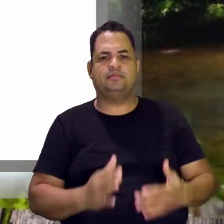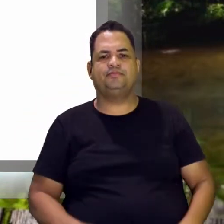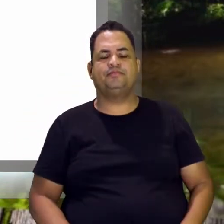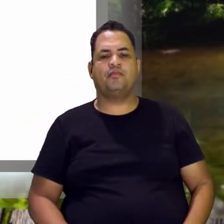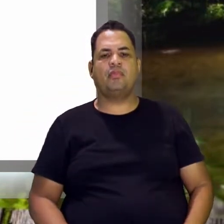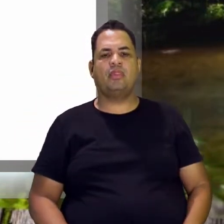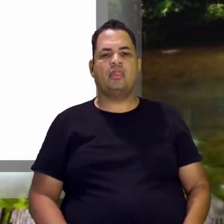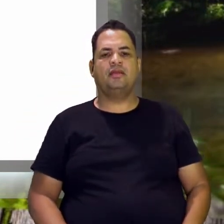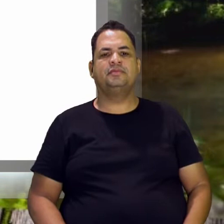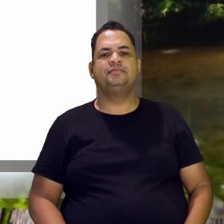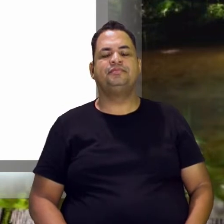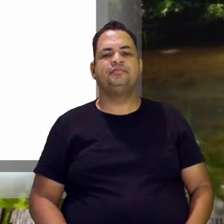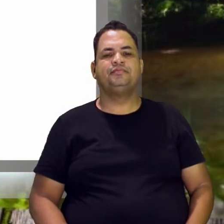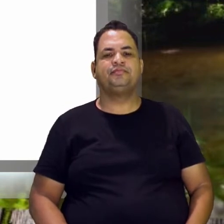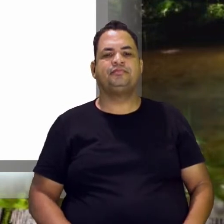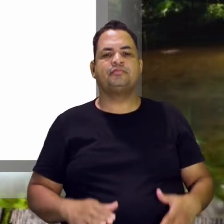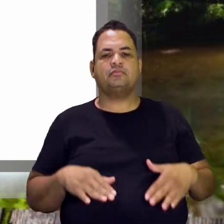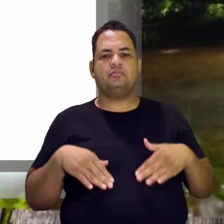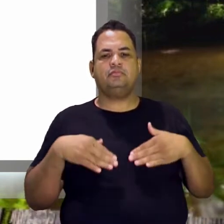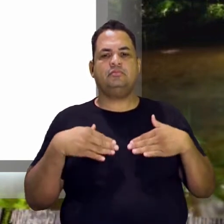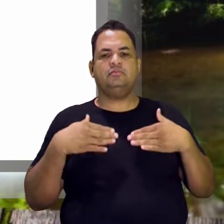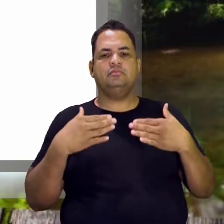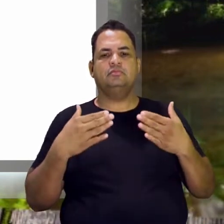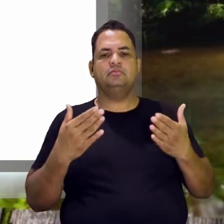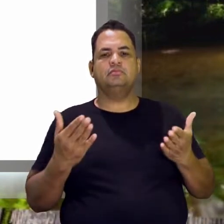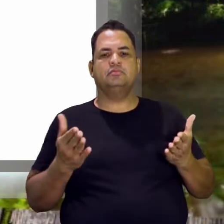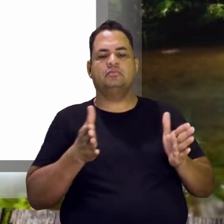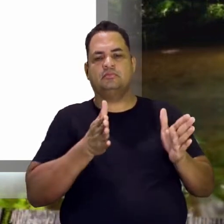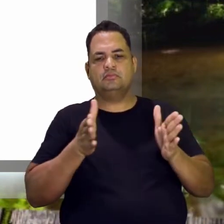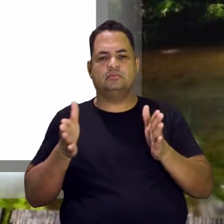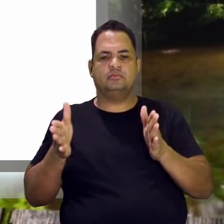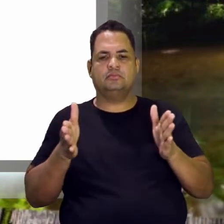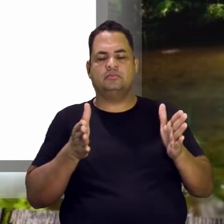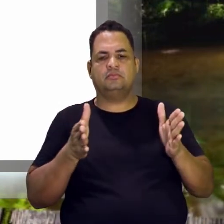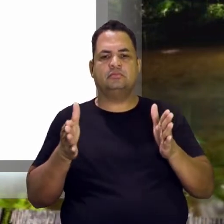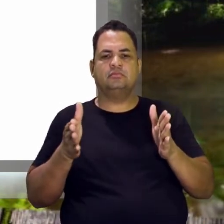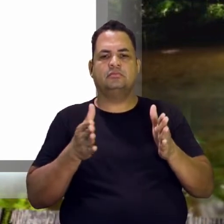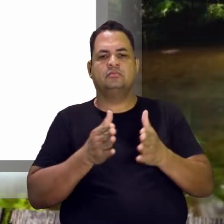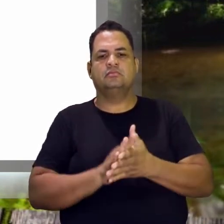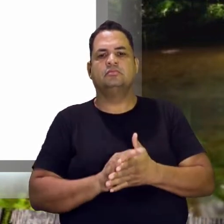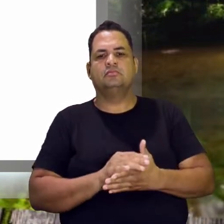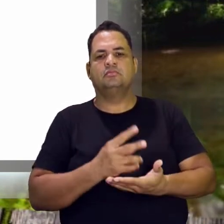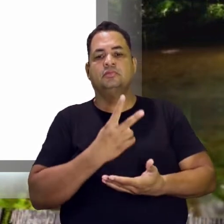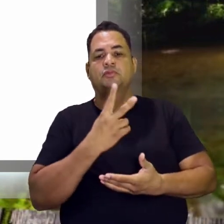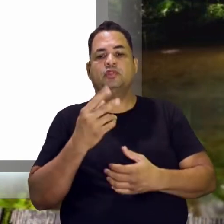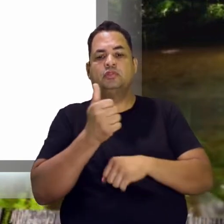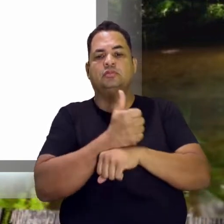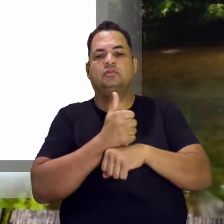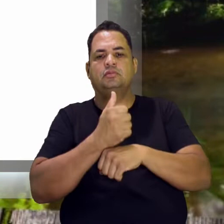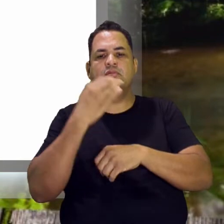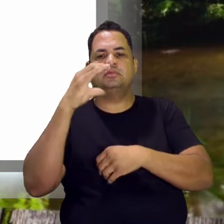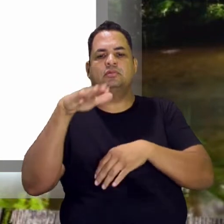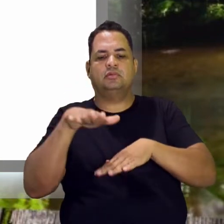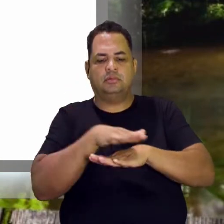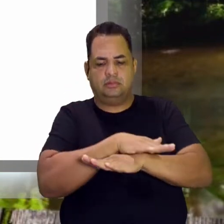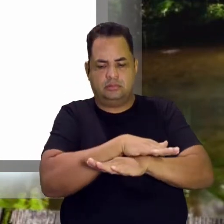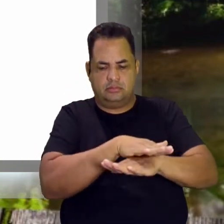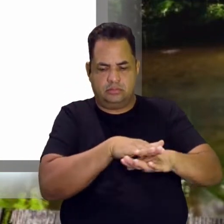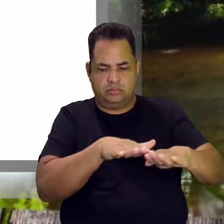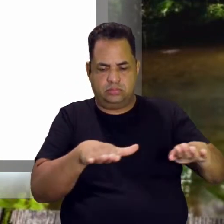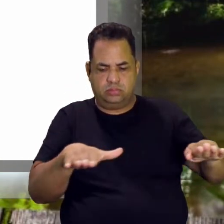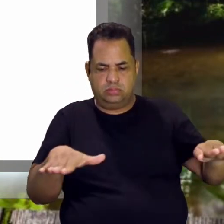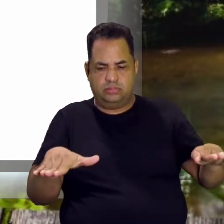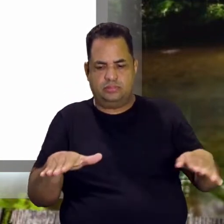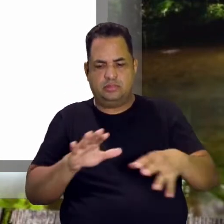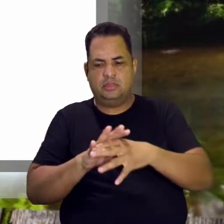ok? E aí, quando a gente fala desse período descrito por Oparin e Haldane, a superfície da